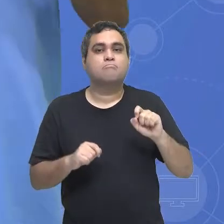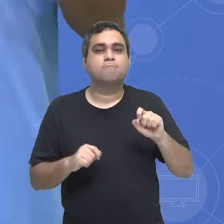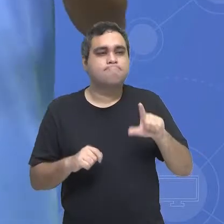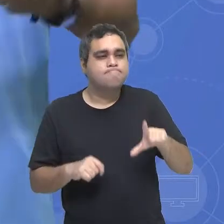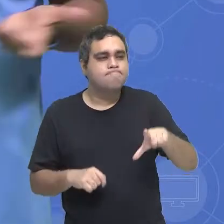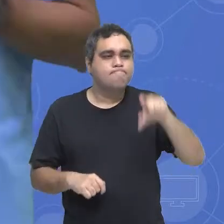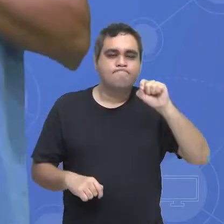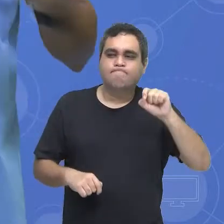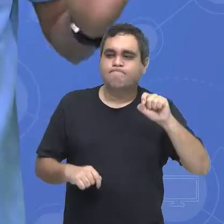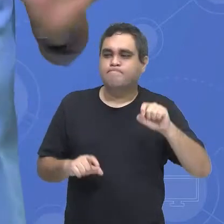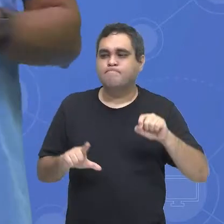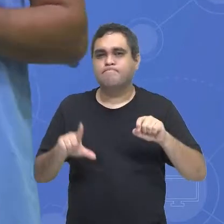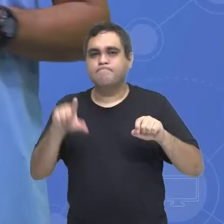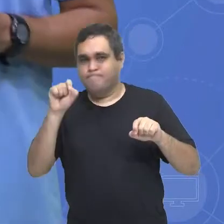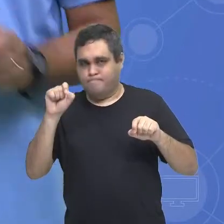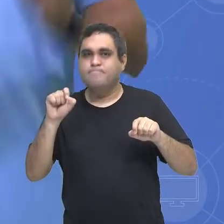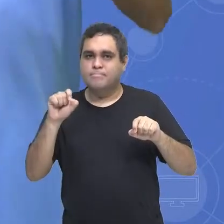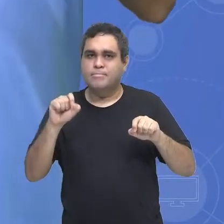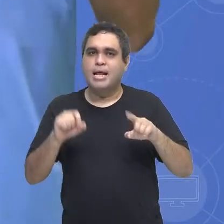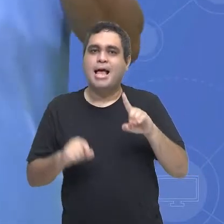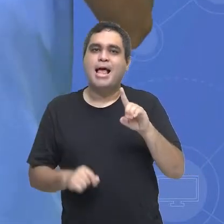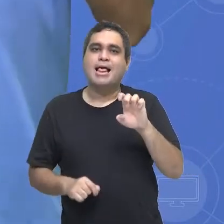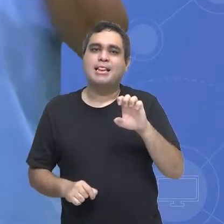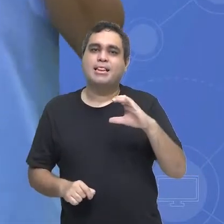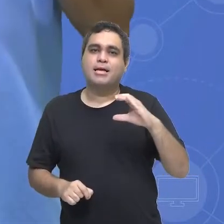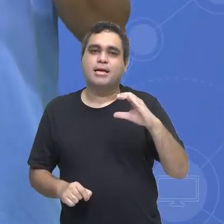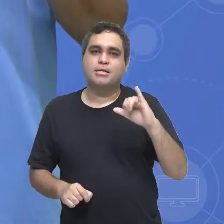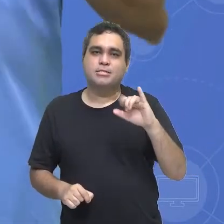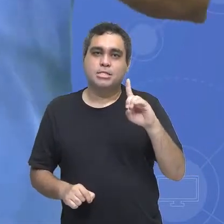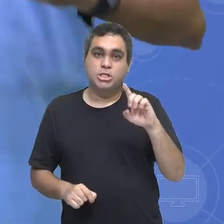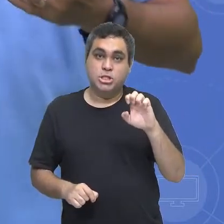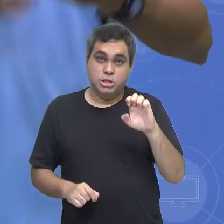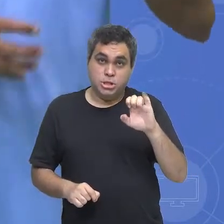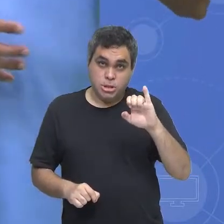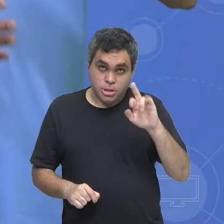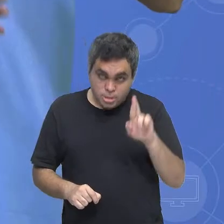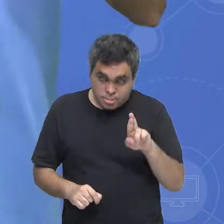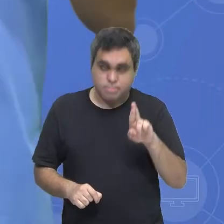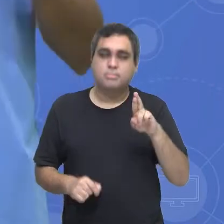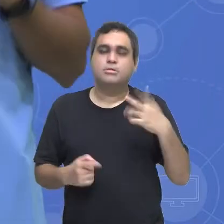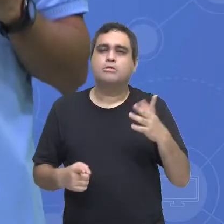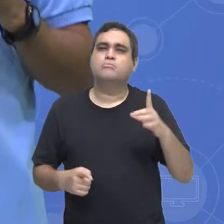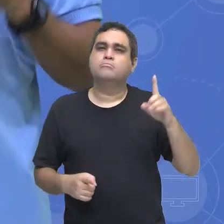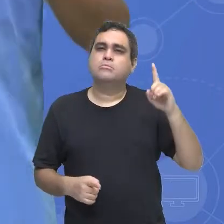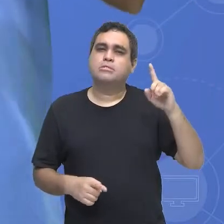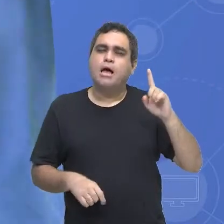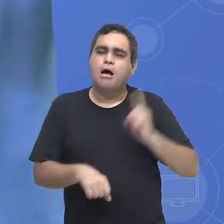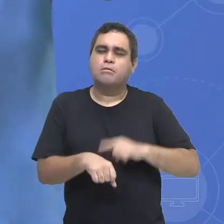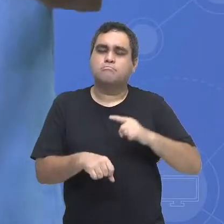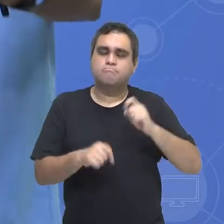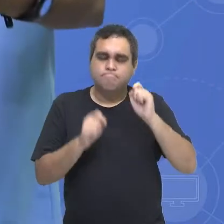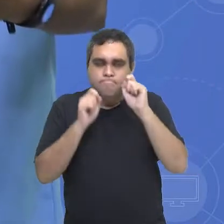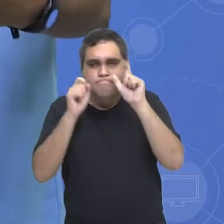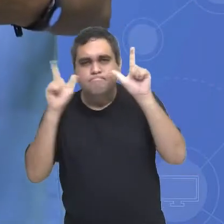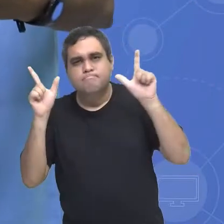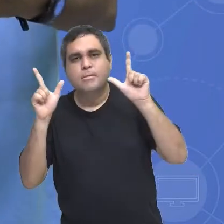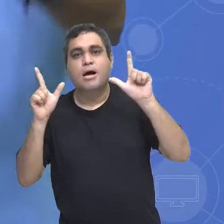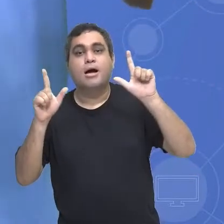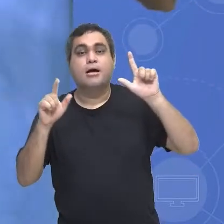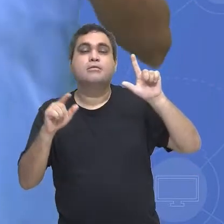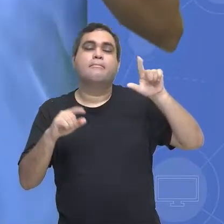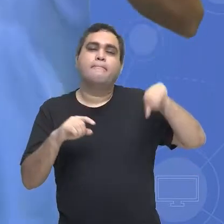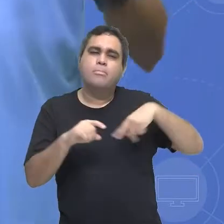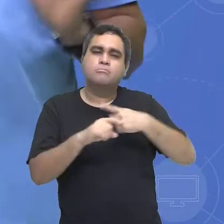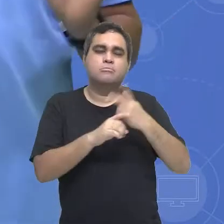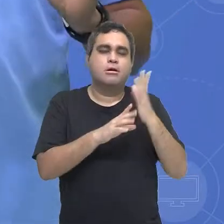é? Temos que tomar algumas decisões na nossa vida. Todo santo dia, a partir do momento que nós acordamos até o momento que vamos nos